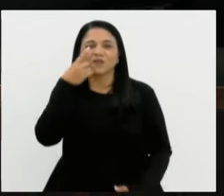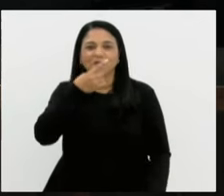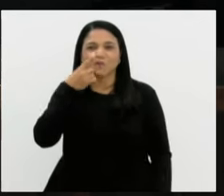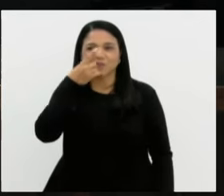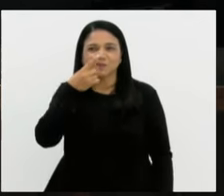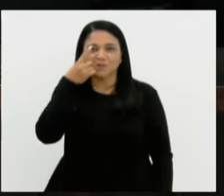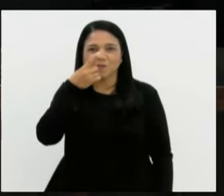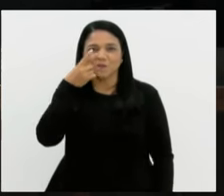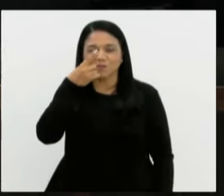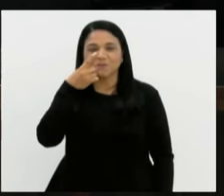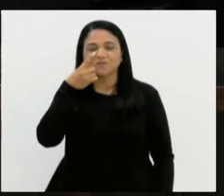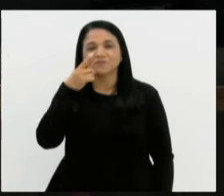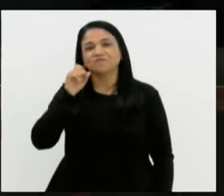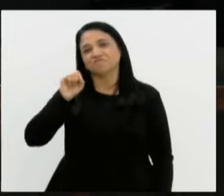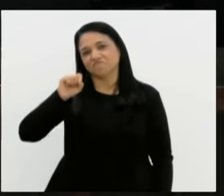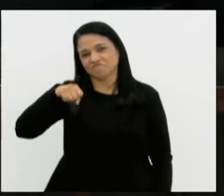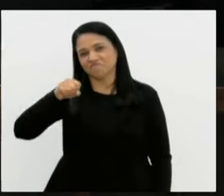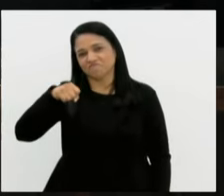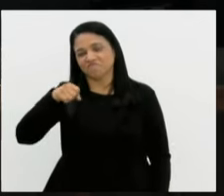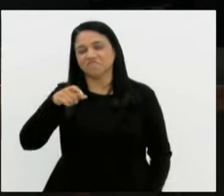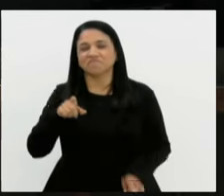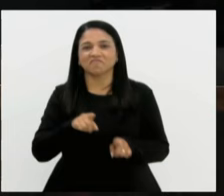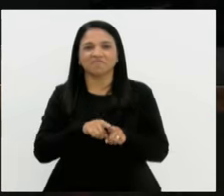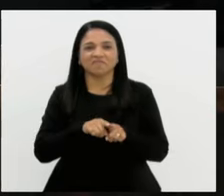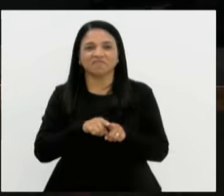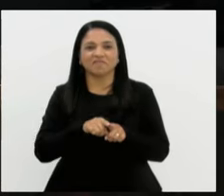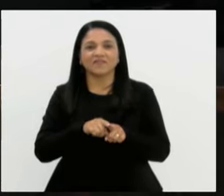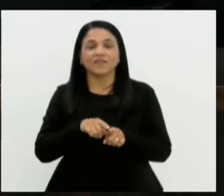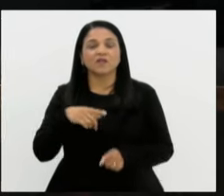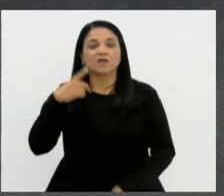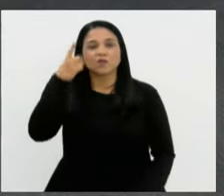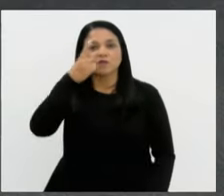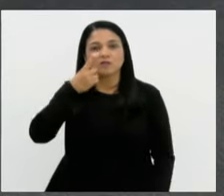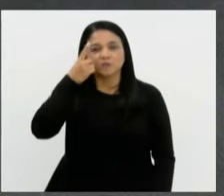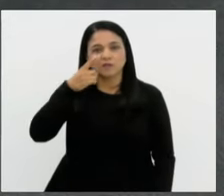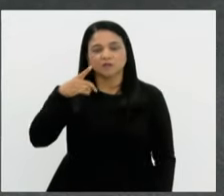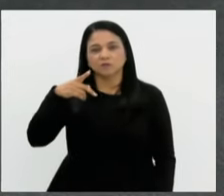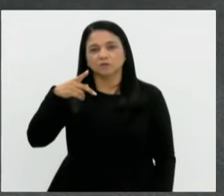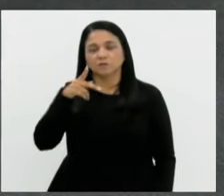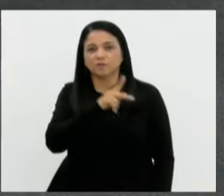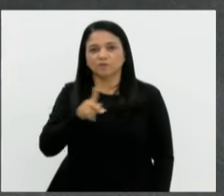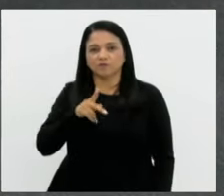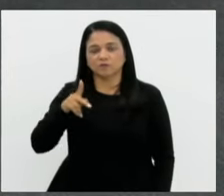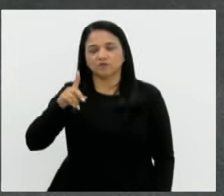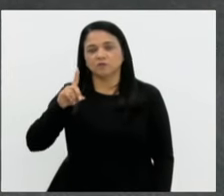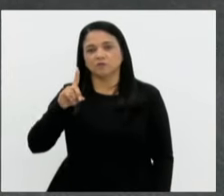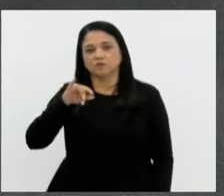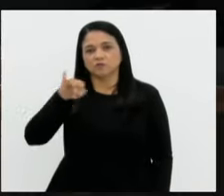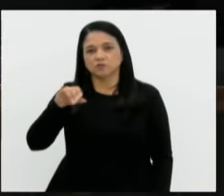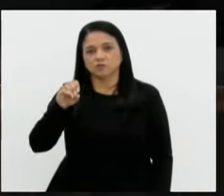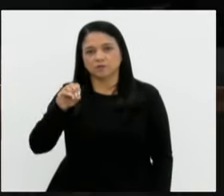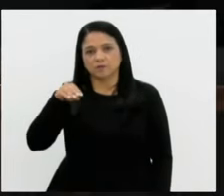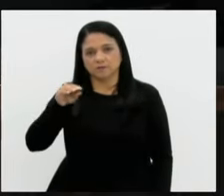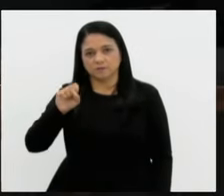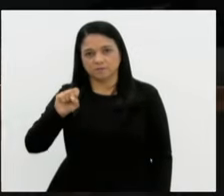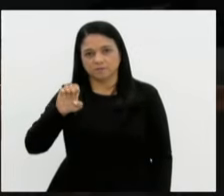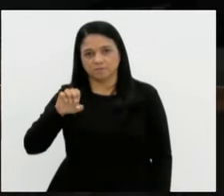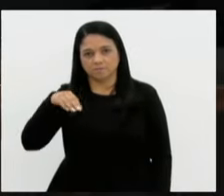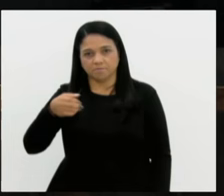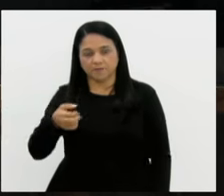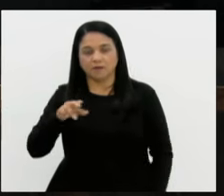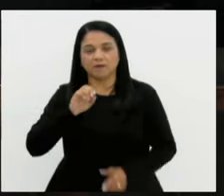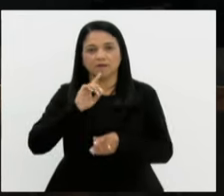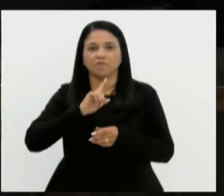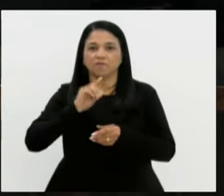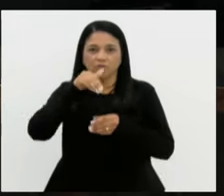aqui, vota sim. Deputado professor Josemar, por favor. Meu voto é não, presidente. Deputado Rafael